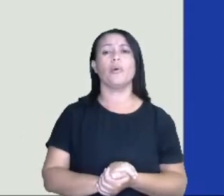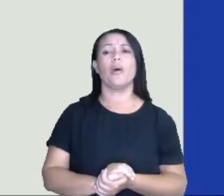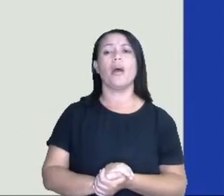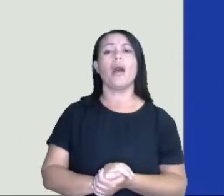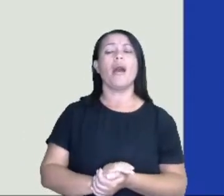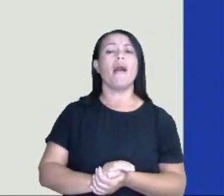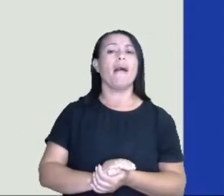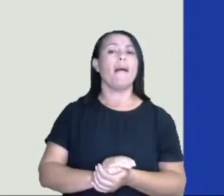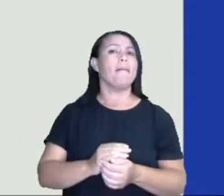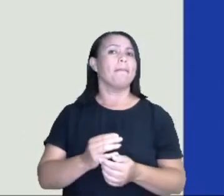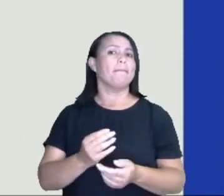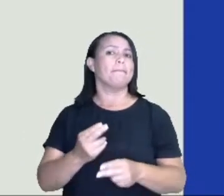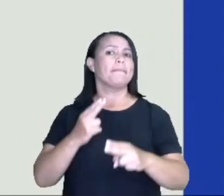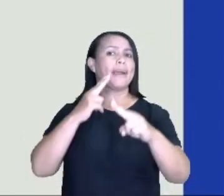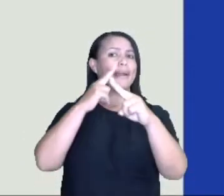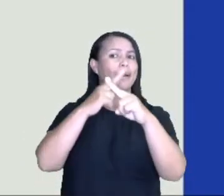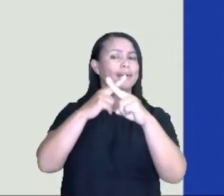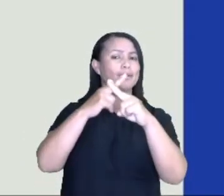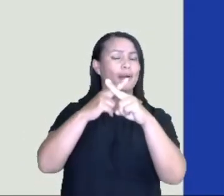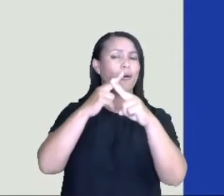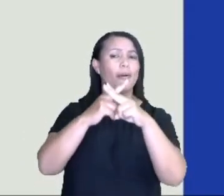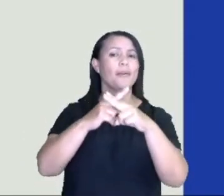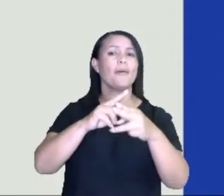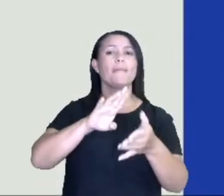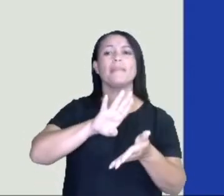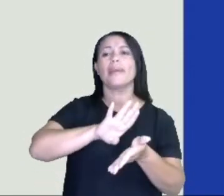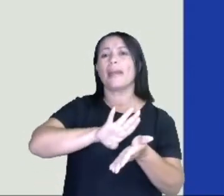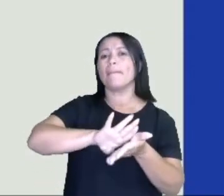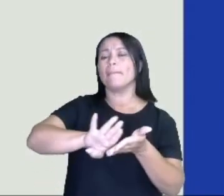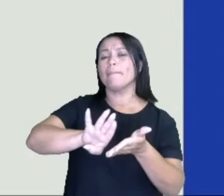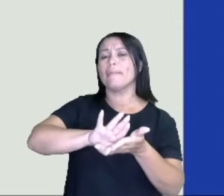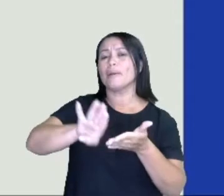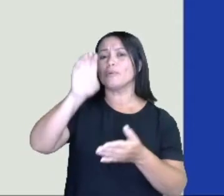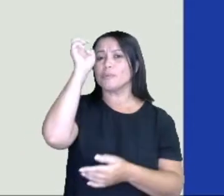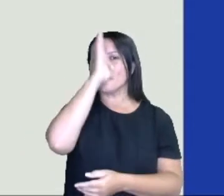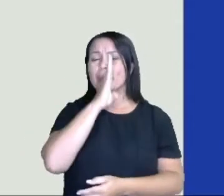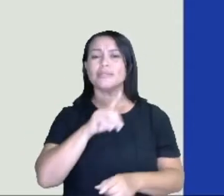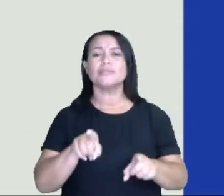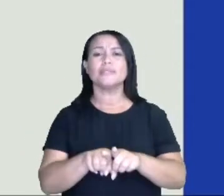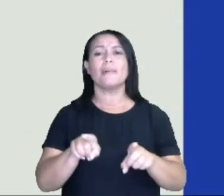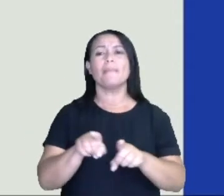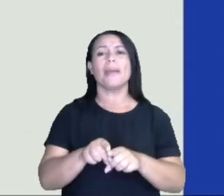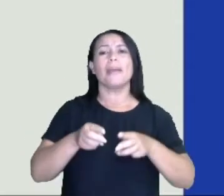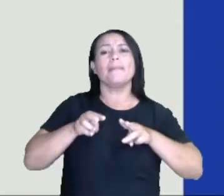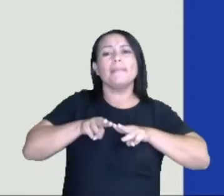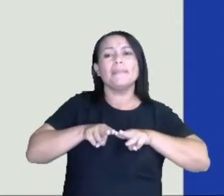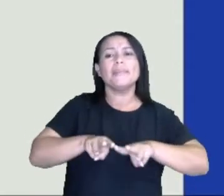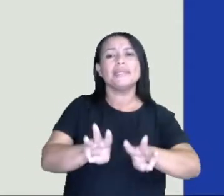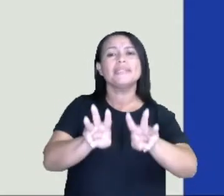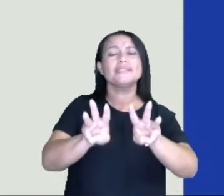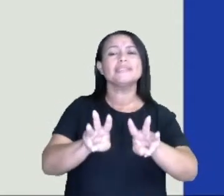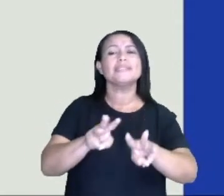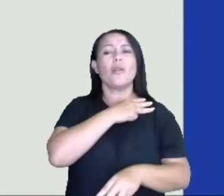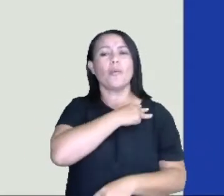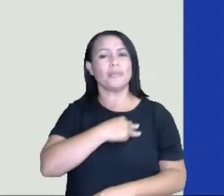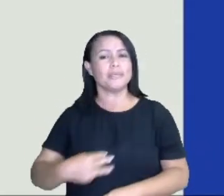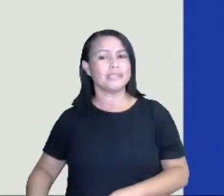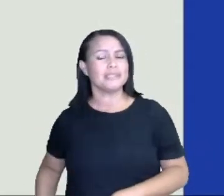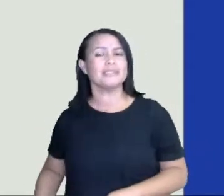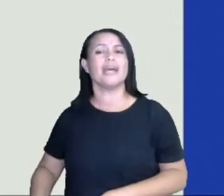do Brasil, Caixa Econômica Federal, Ministério Público, Teatro do Rio